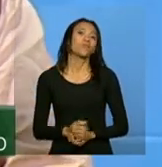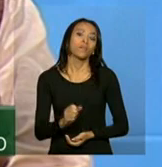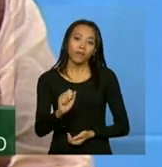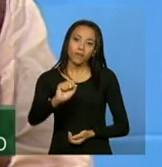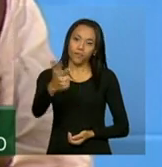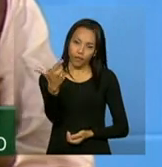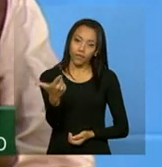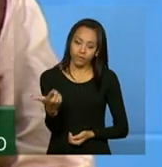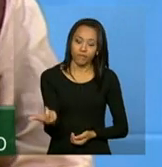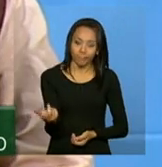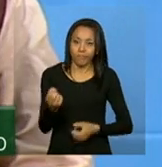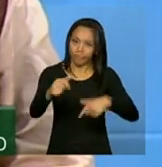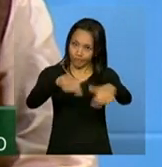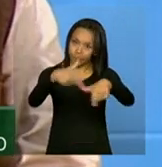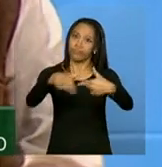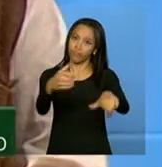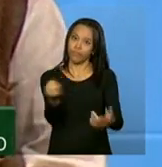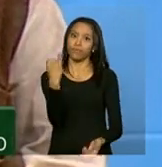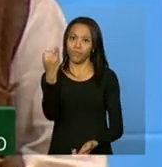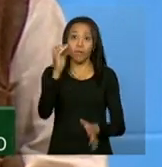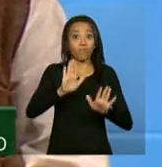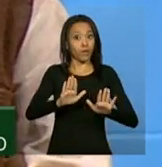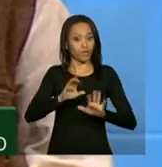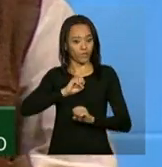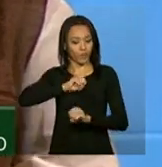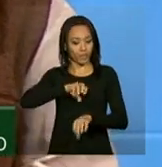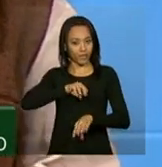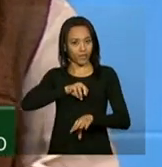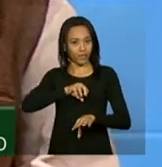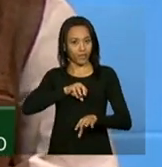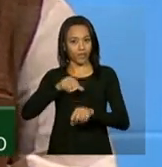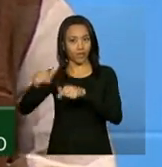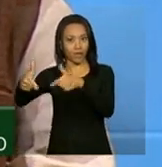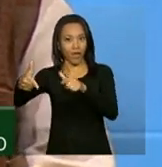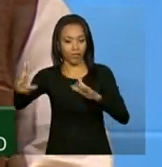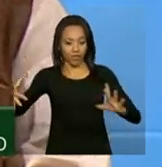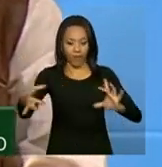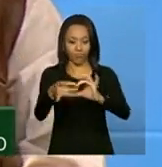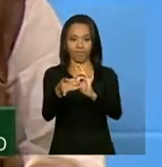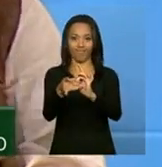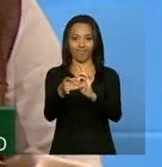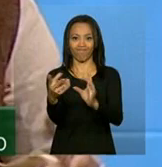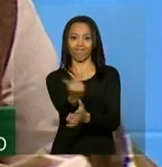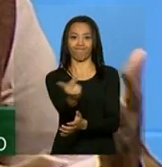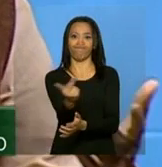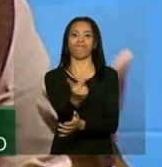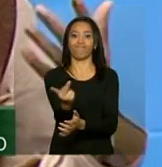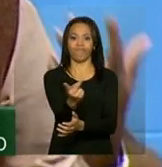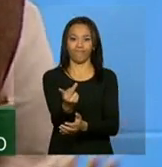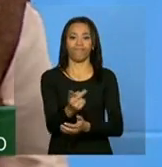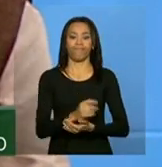lógico, o emprego é muito importante, mas a educação e o emprego estão intimamente conectadas.